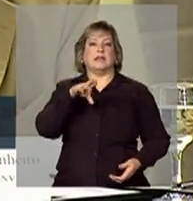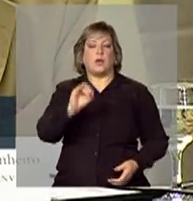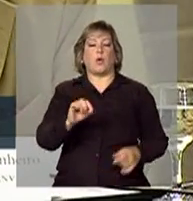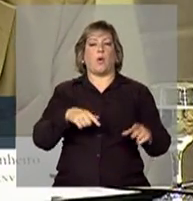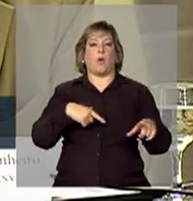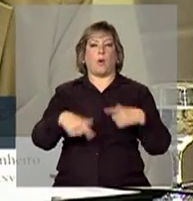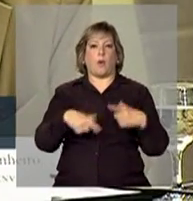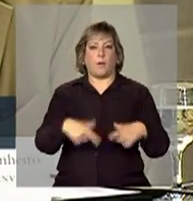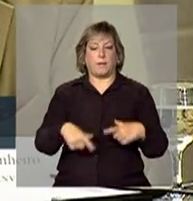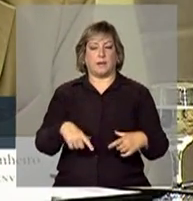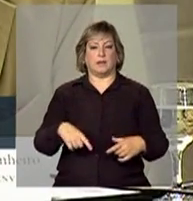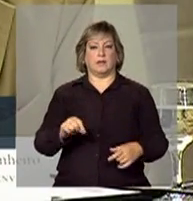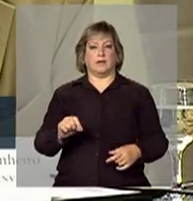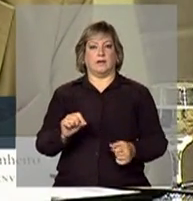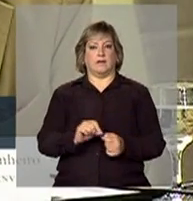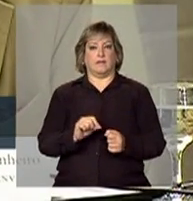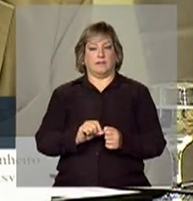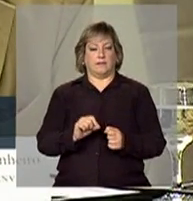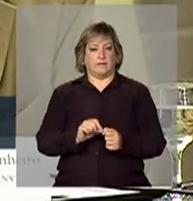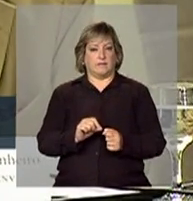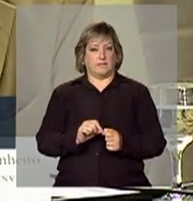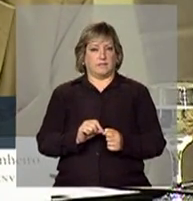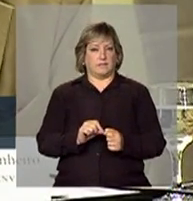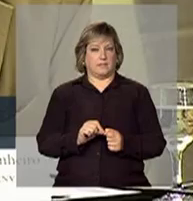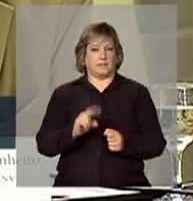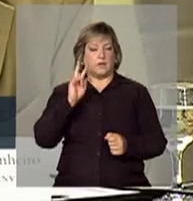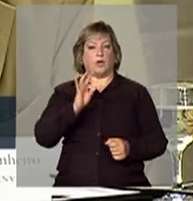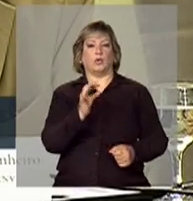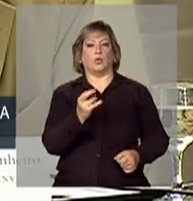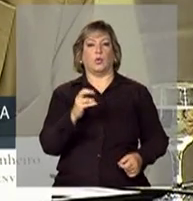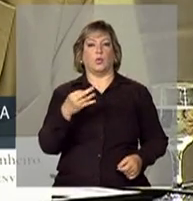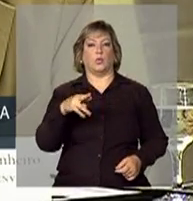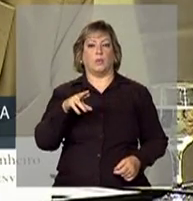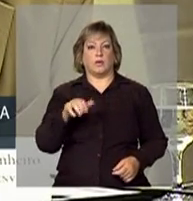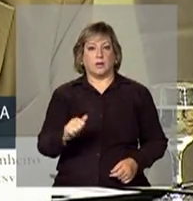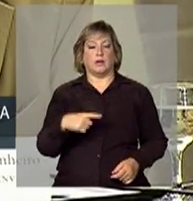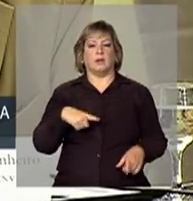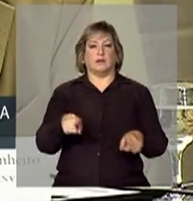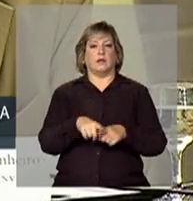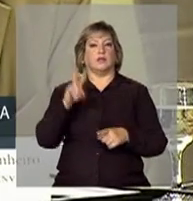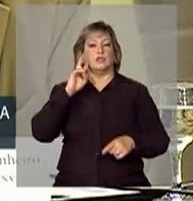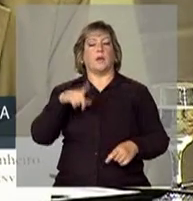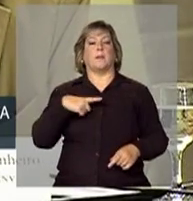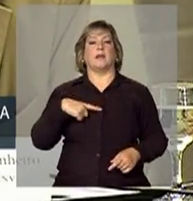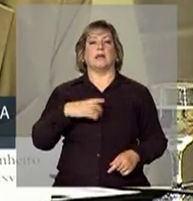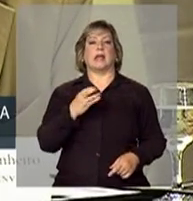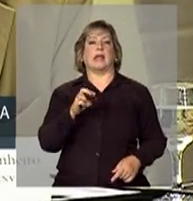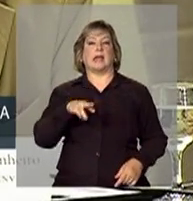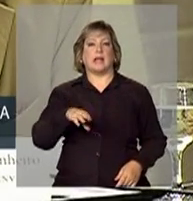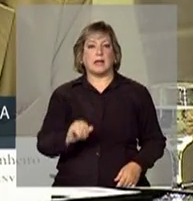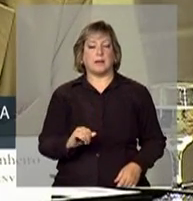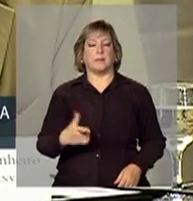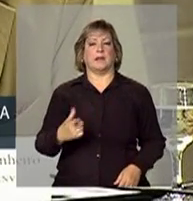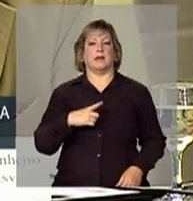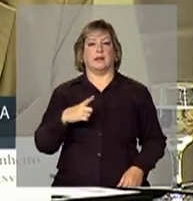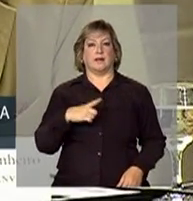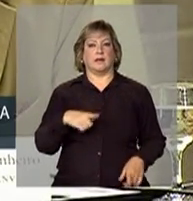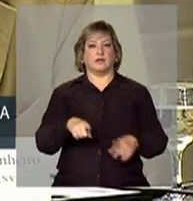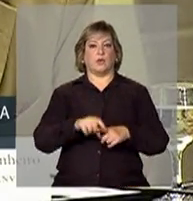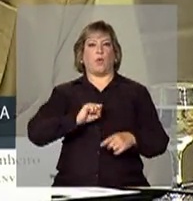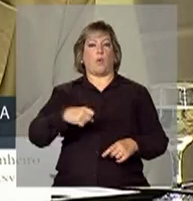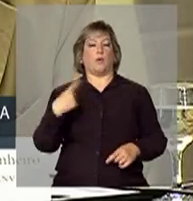que operacionalizavam a tortura e outros crimes contra a humanidade e graves violações com os direitos humanos.